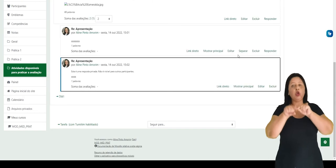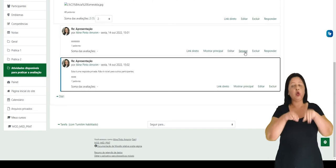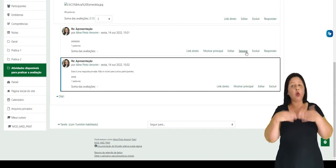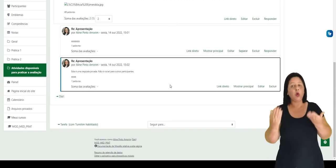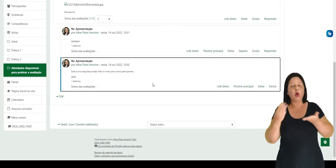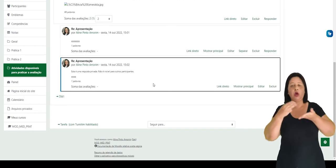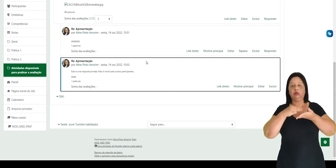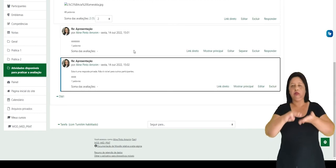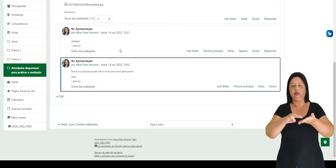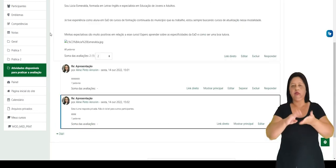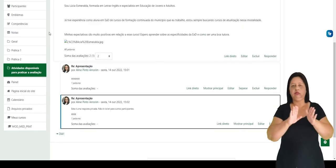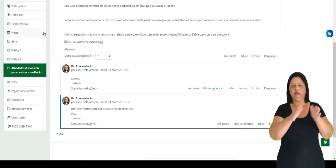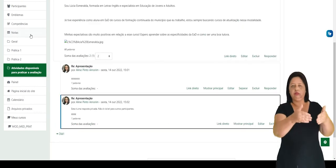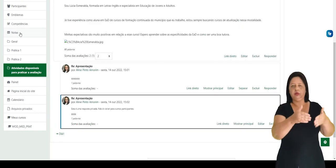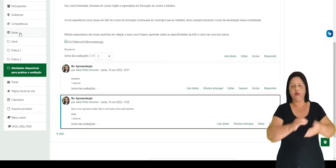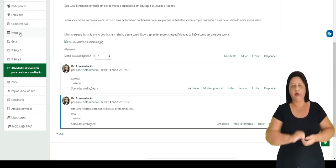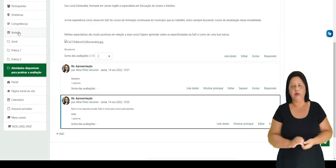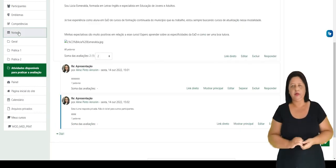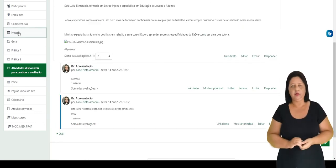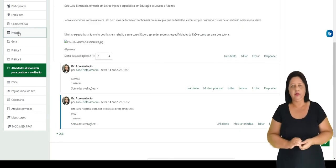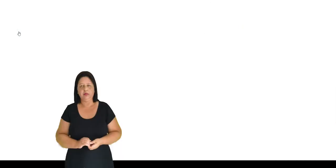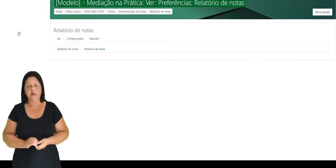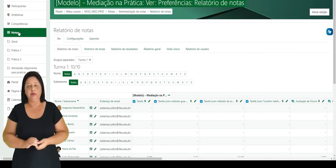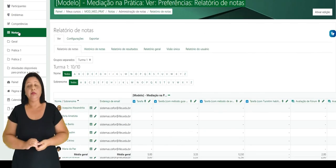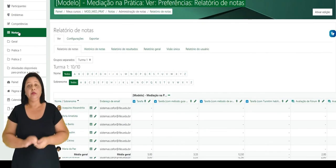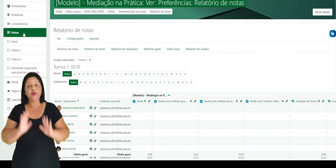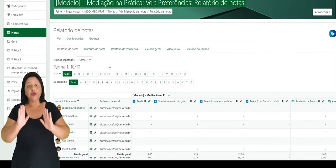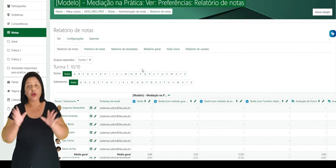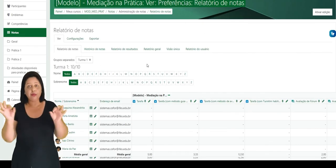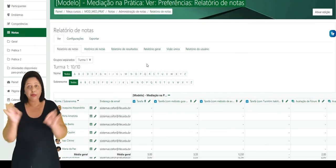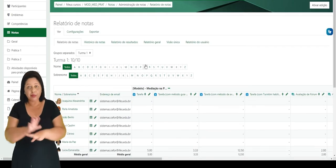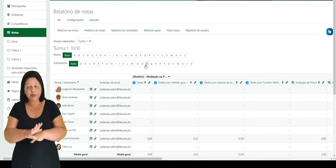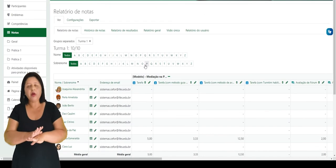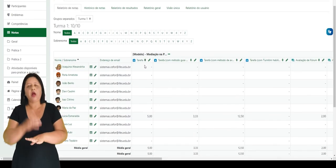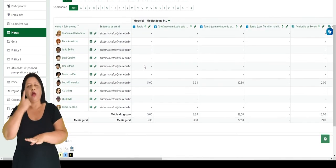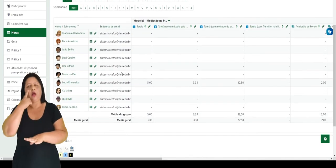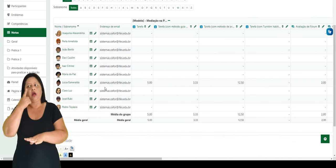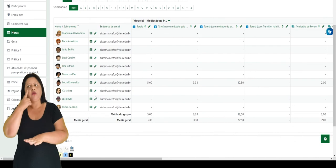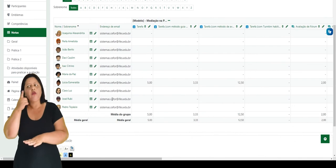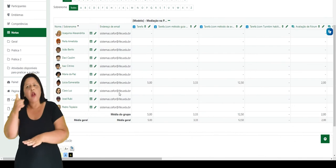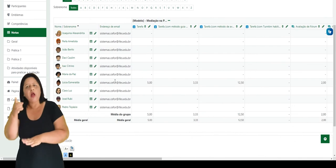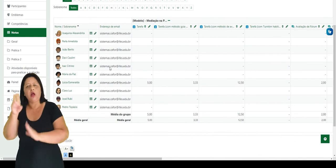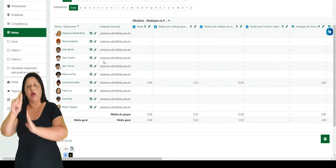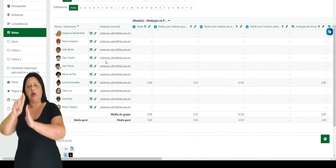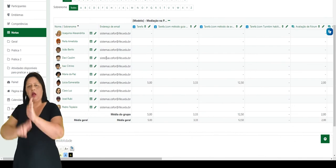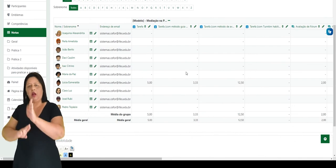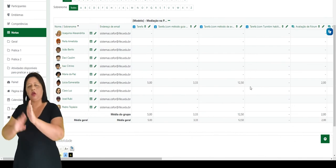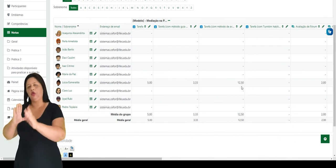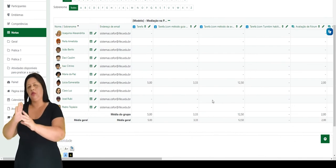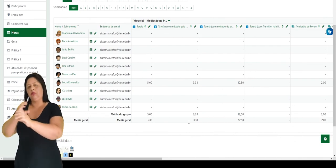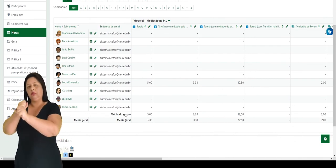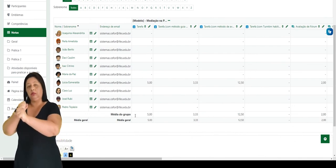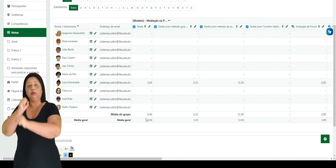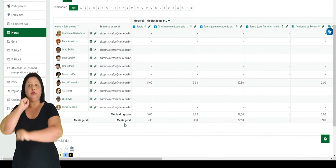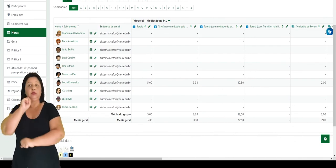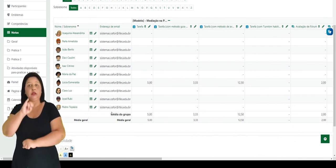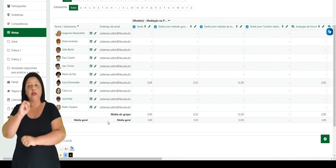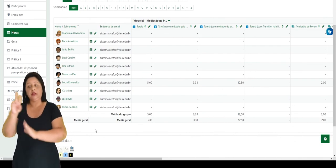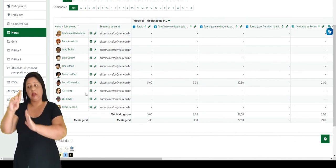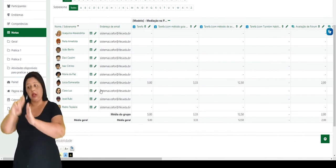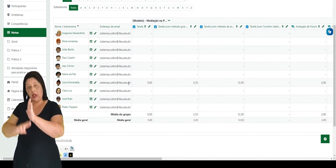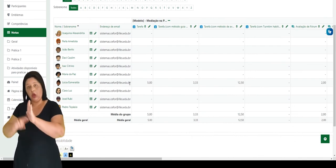em enviar mensagem ao fórum. Feito isso, vamos conferir lá no relatório de notas se a nota então